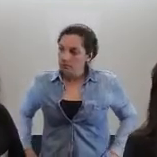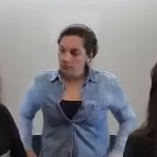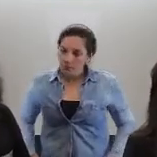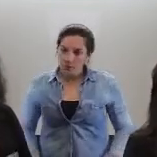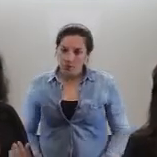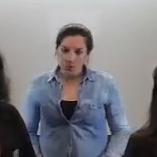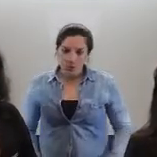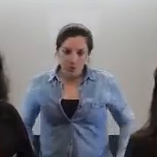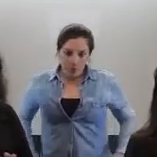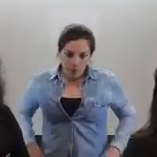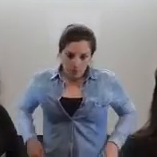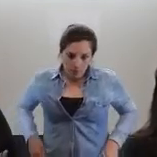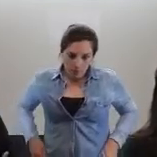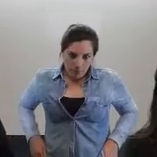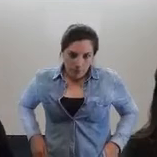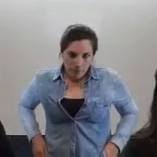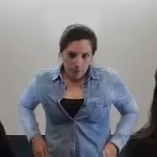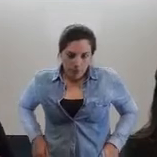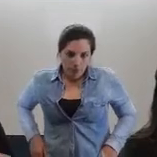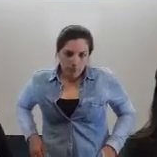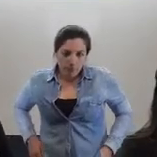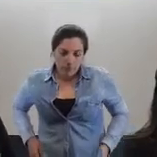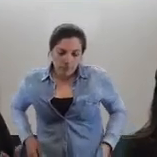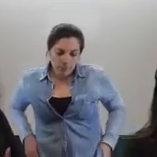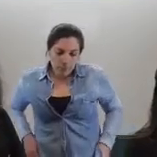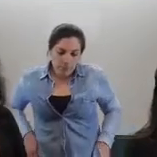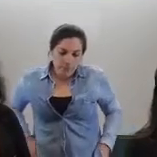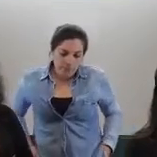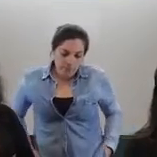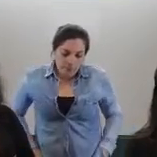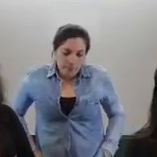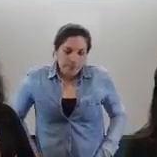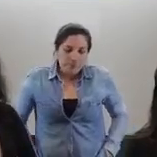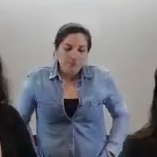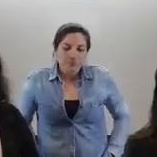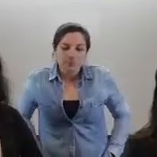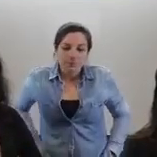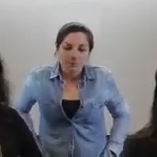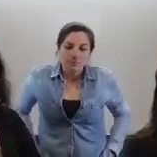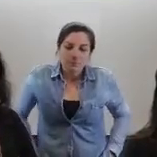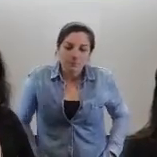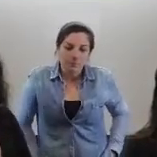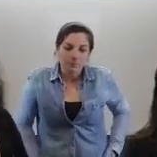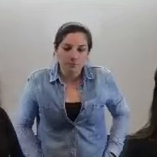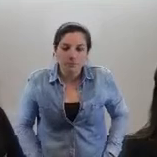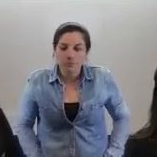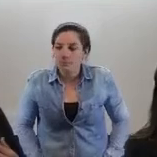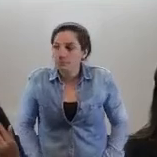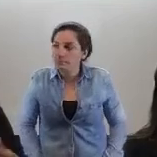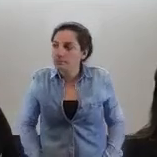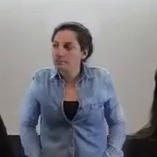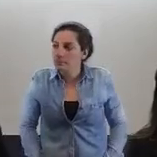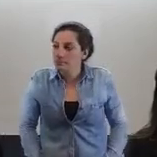APA, Vancouver, que são de outras áreas, mas que vocês vão utilizar aqui na UNO é a ABNT. Até o final do ano, o começo do